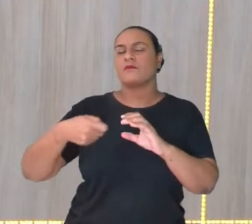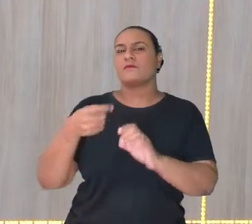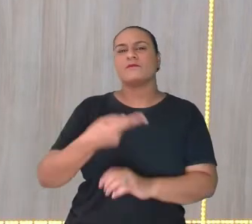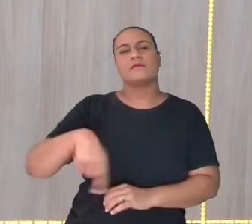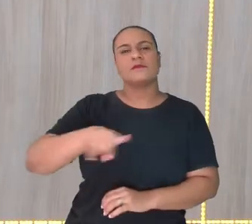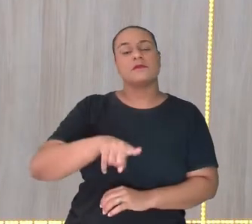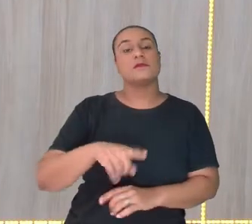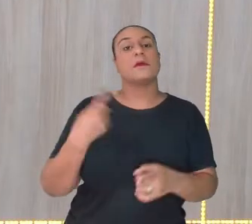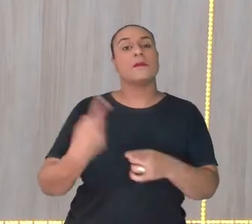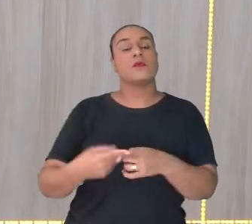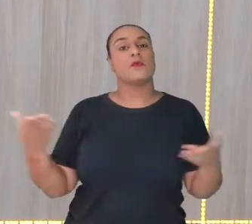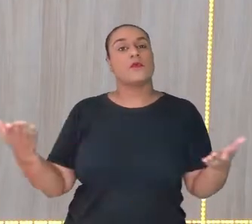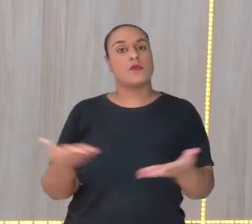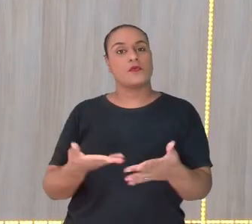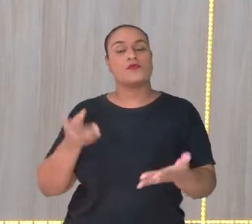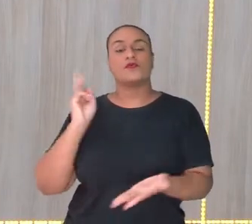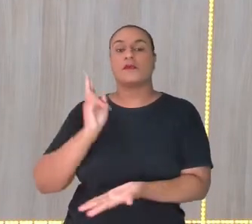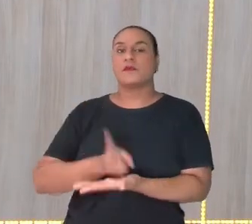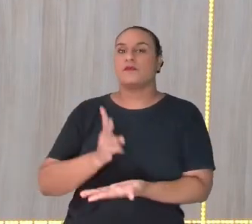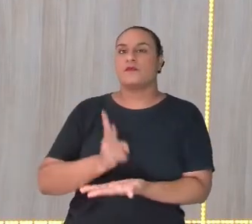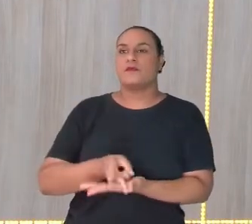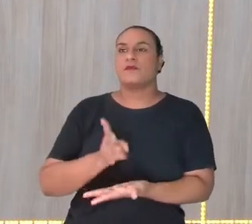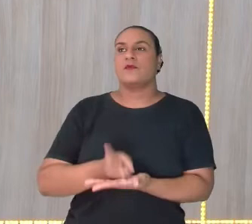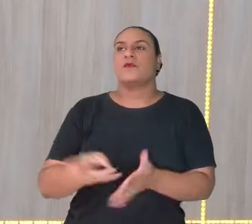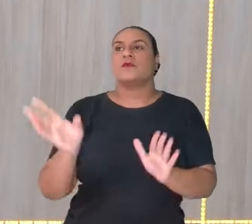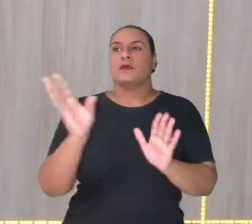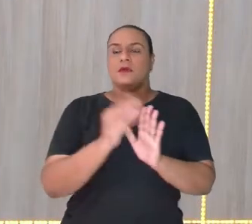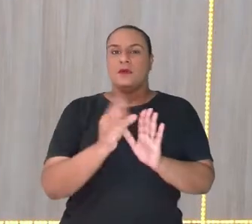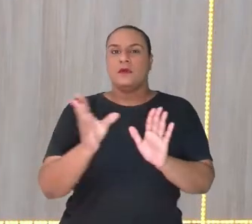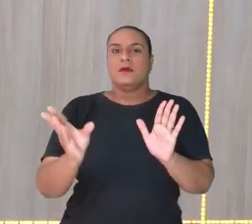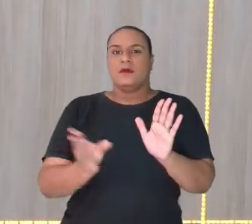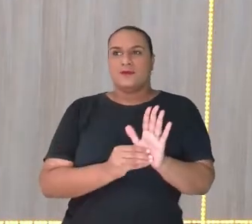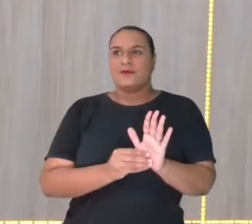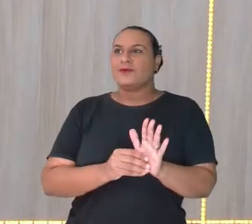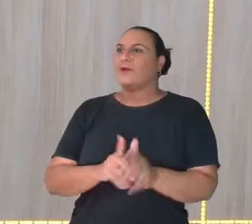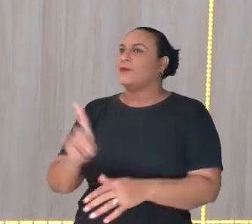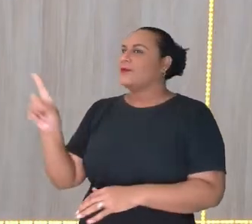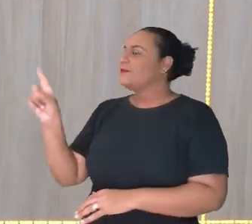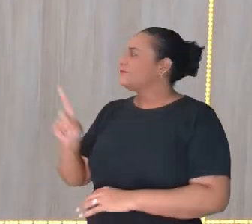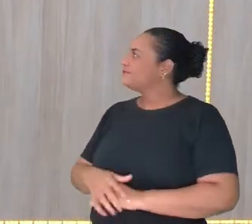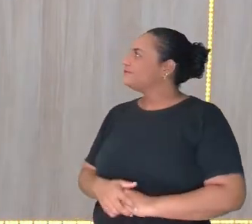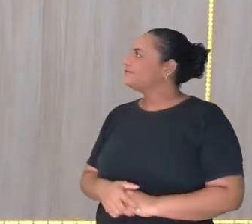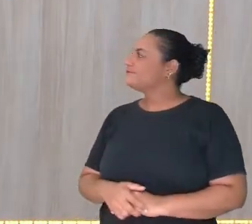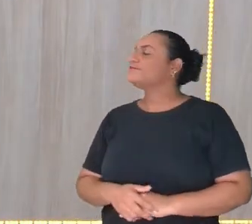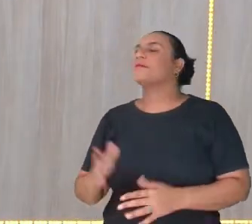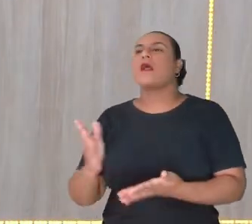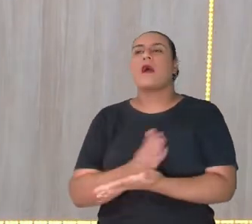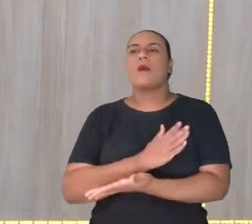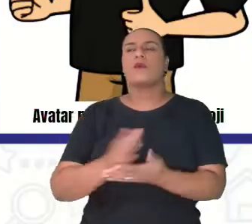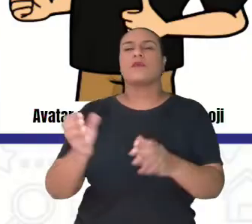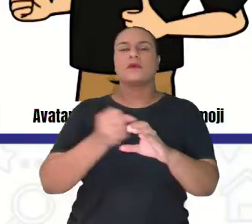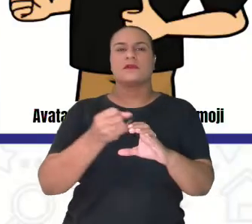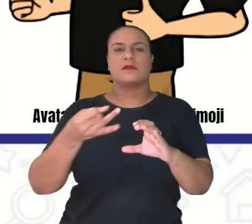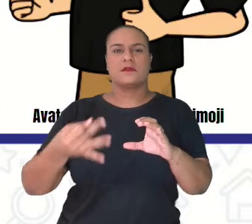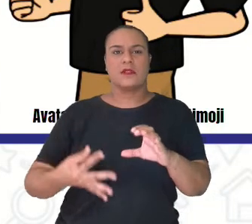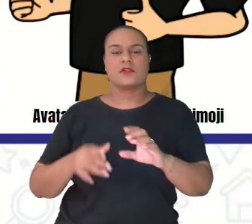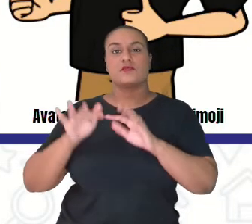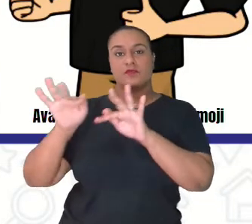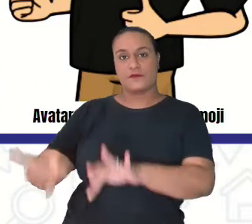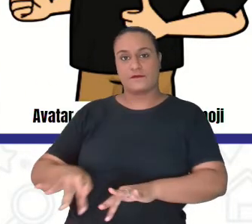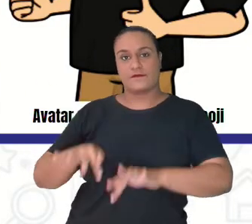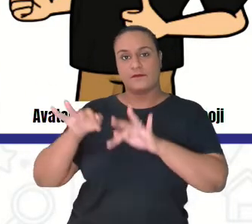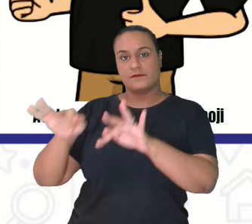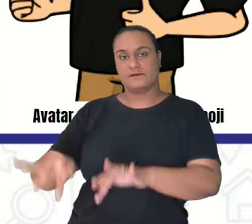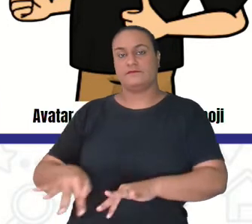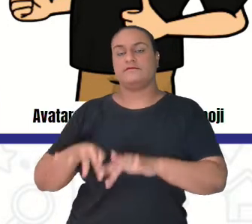Porque hoje a gente vai continuar aqui, ó, falando sobre algumas características do